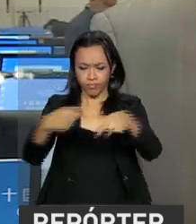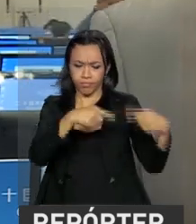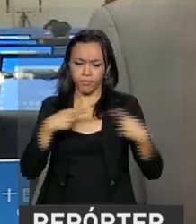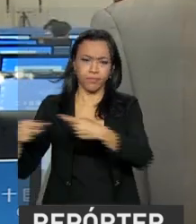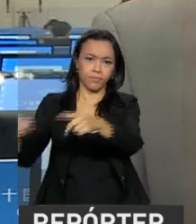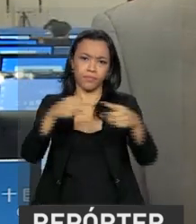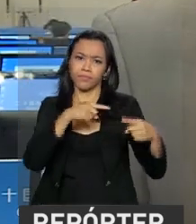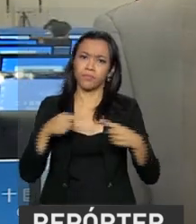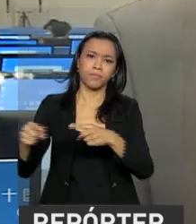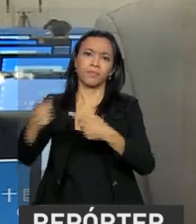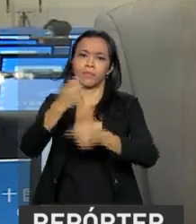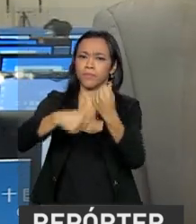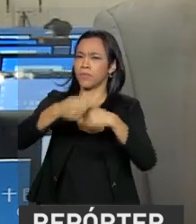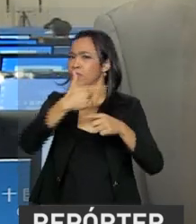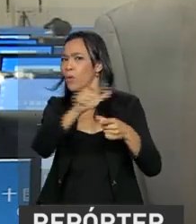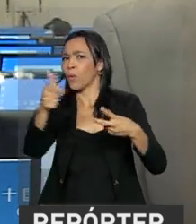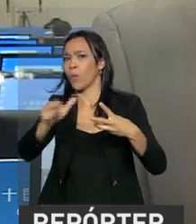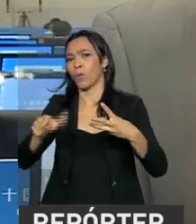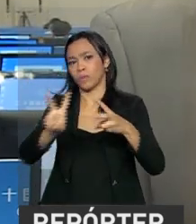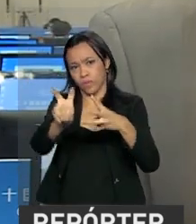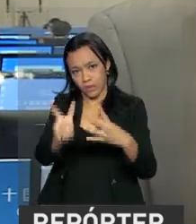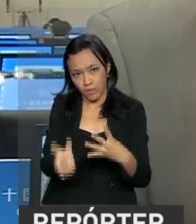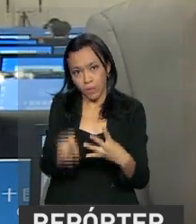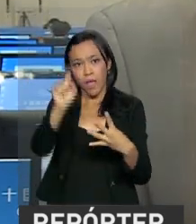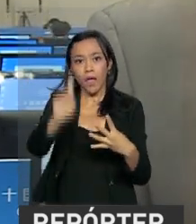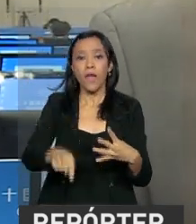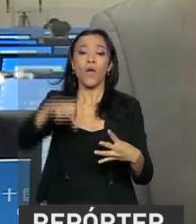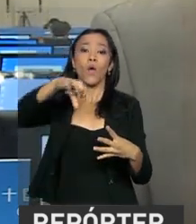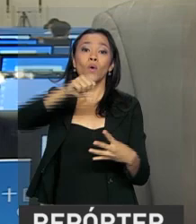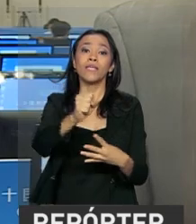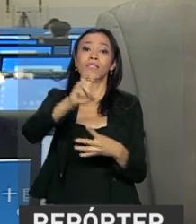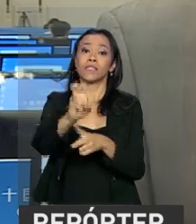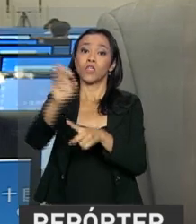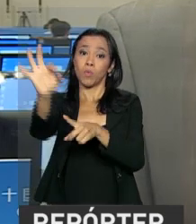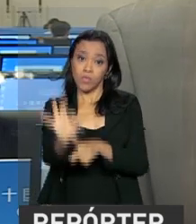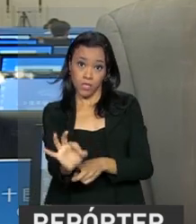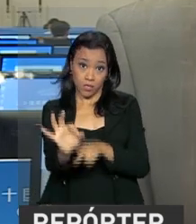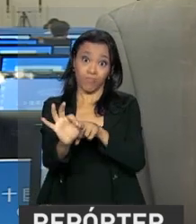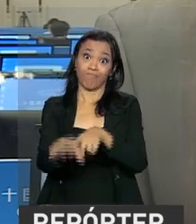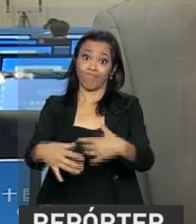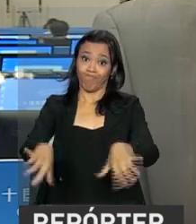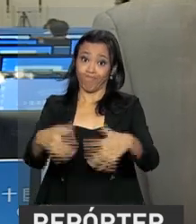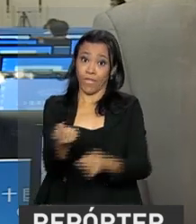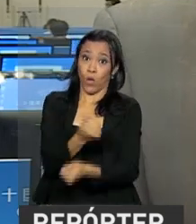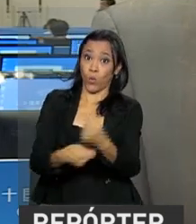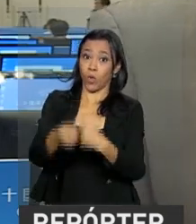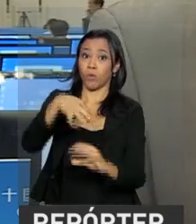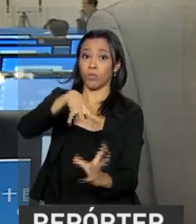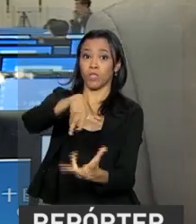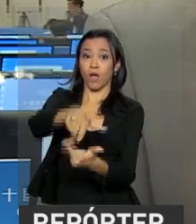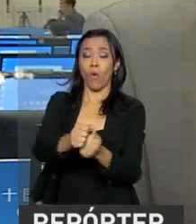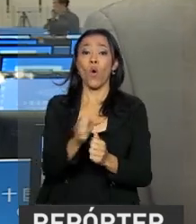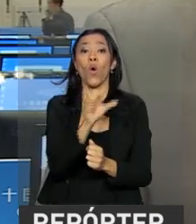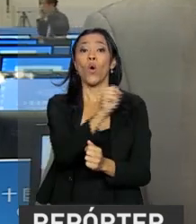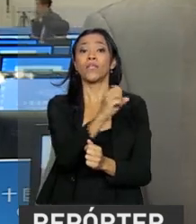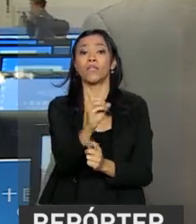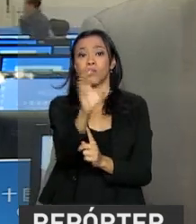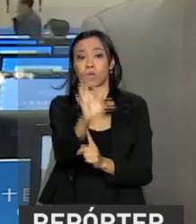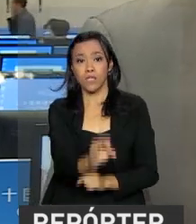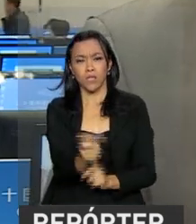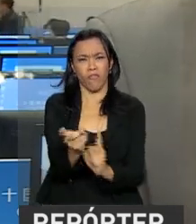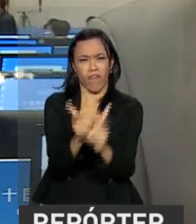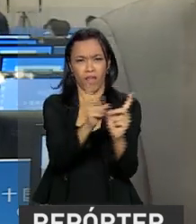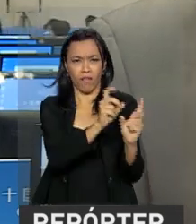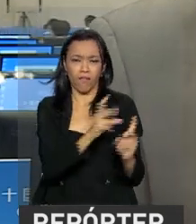global e outros temas representa 85% da economia mundial cerca de 80% dentro de todo o